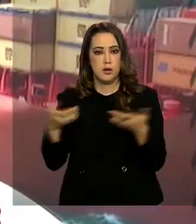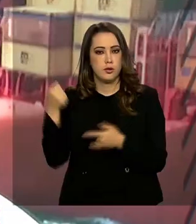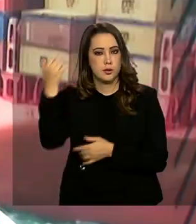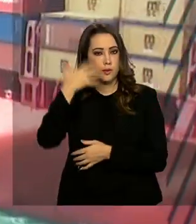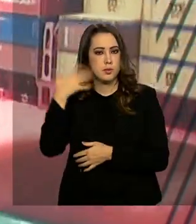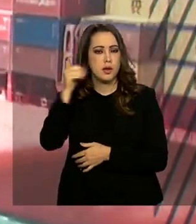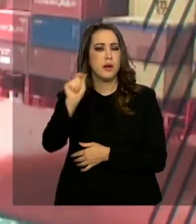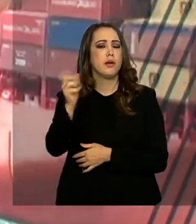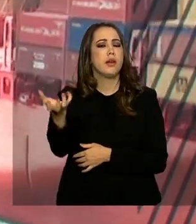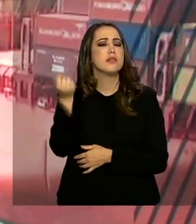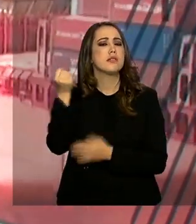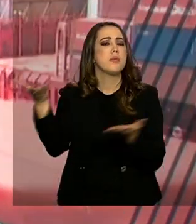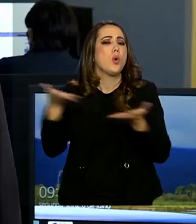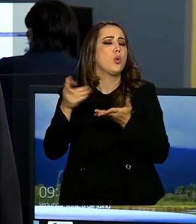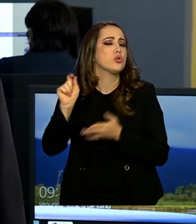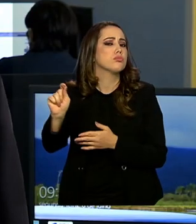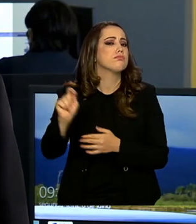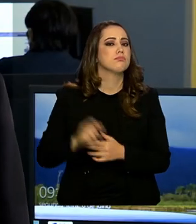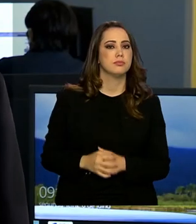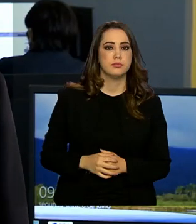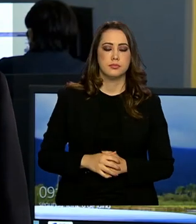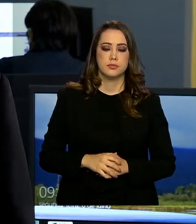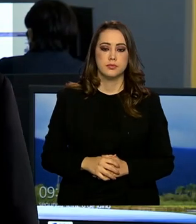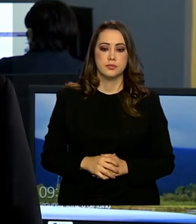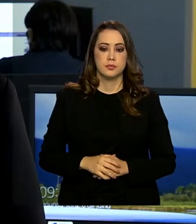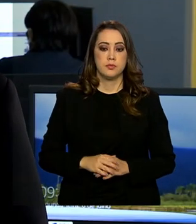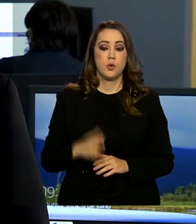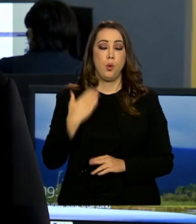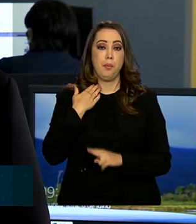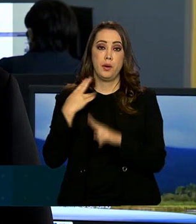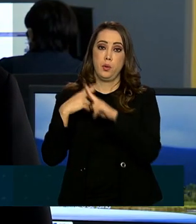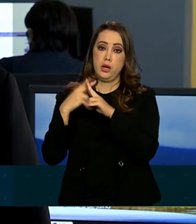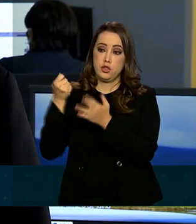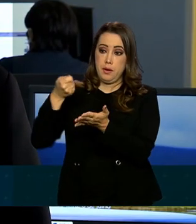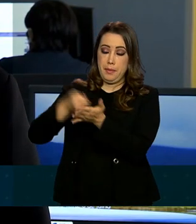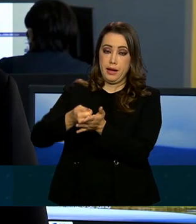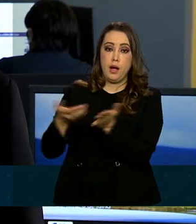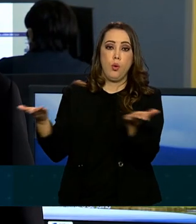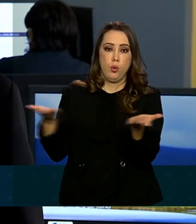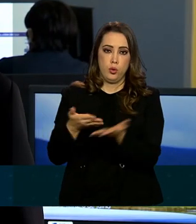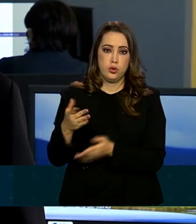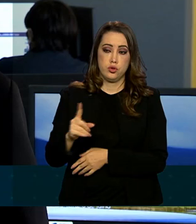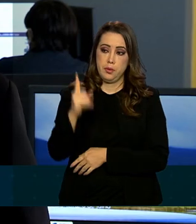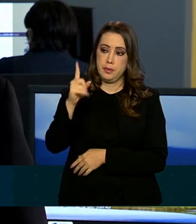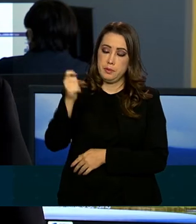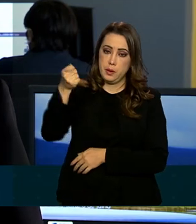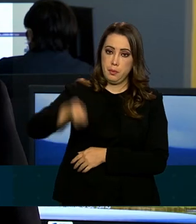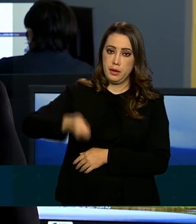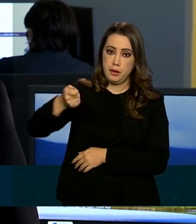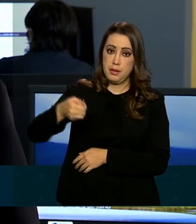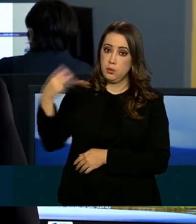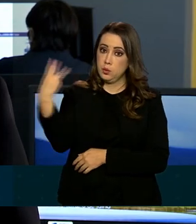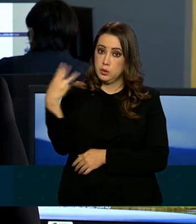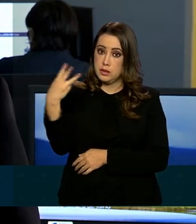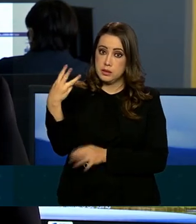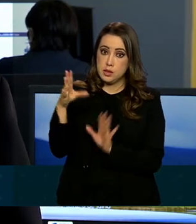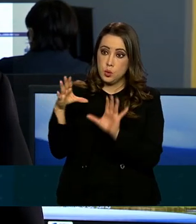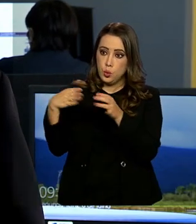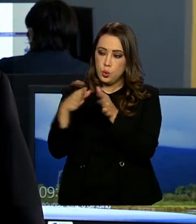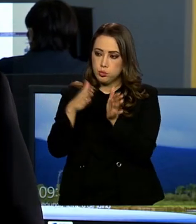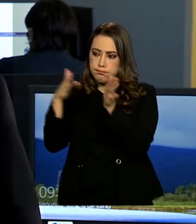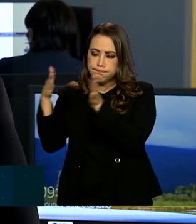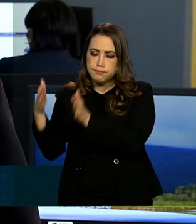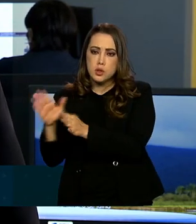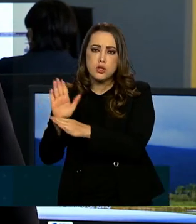pra gente quem recebe hoje. A Caixa vai depositar hoje a primeira parcela da terceira fase do auxílio emergencial